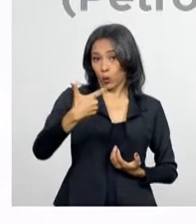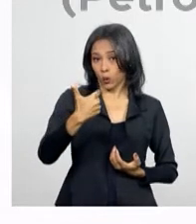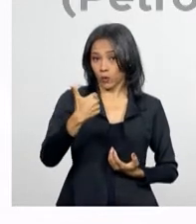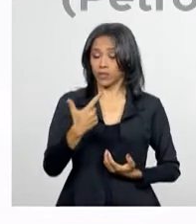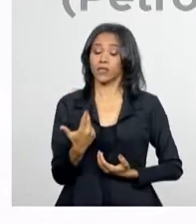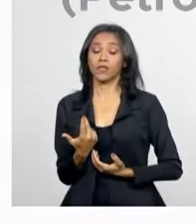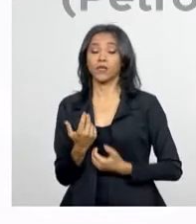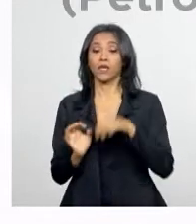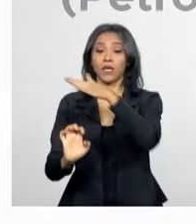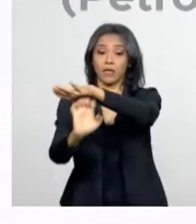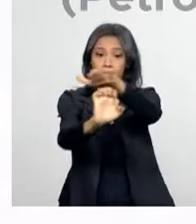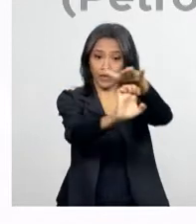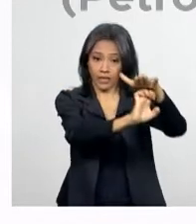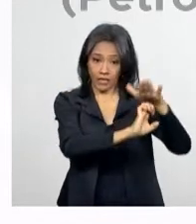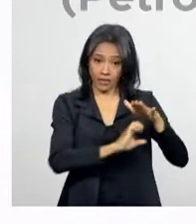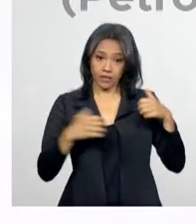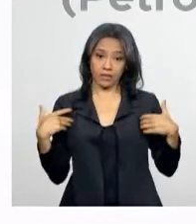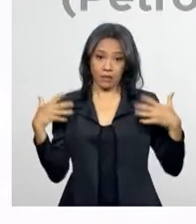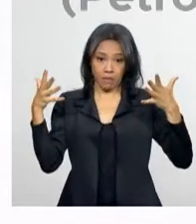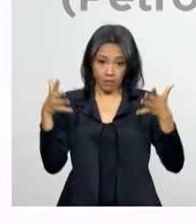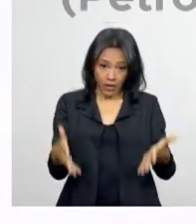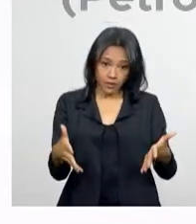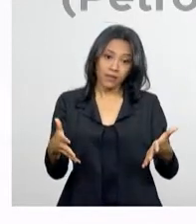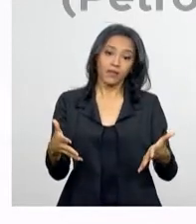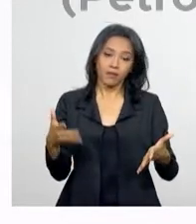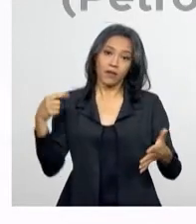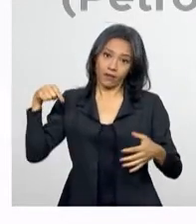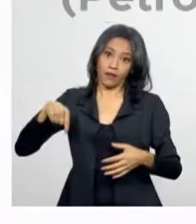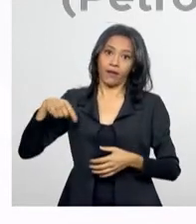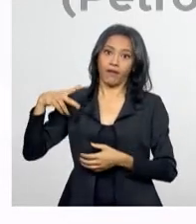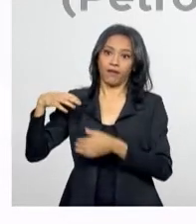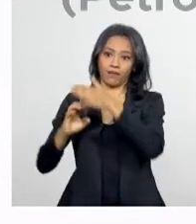participam entre elas a petrobras